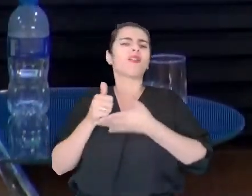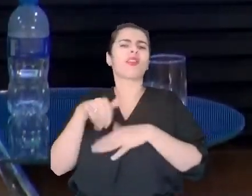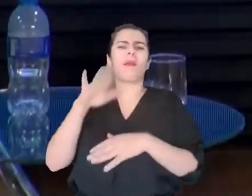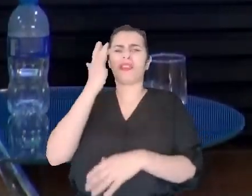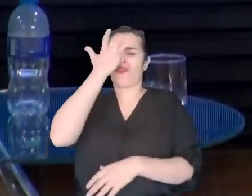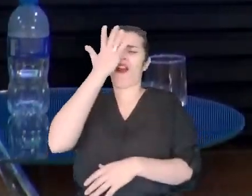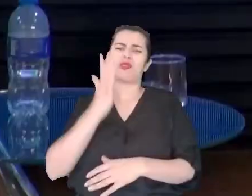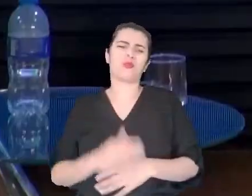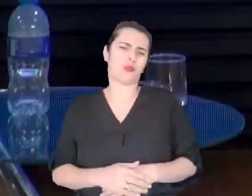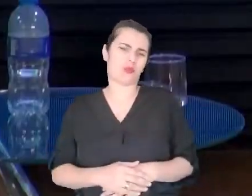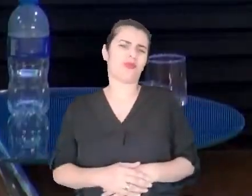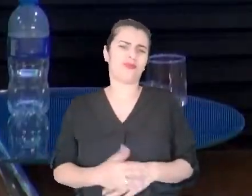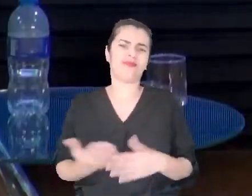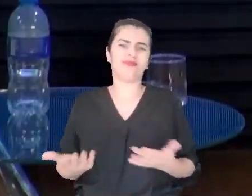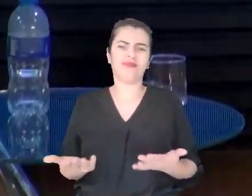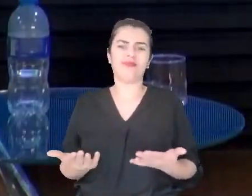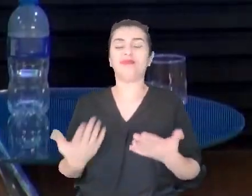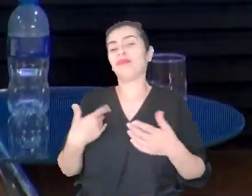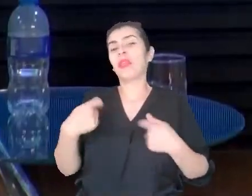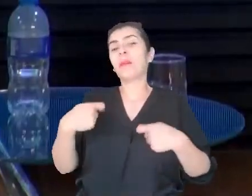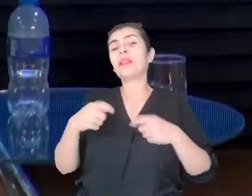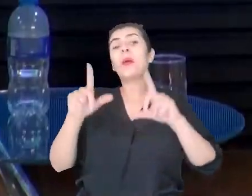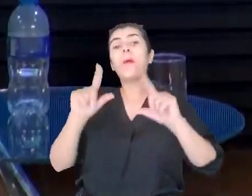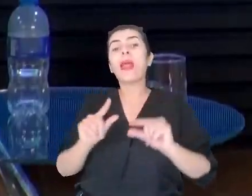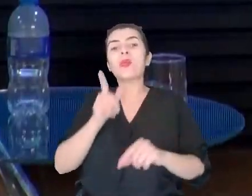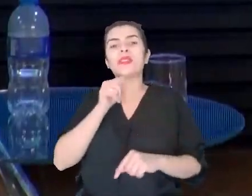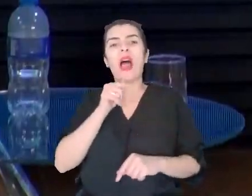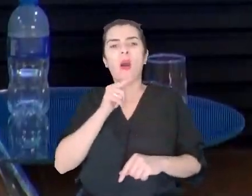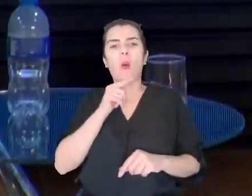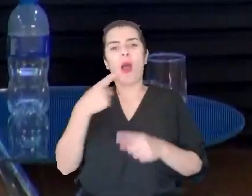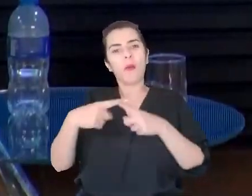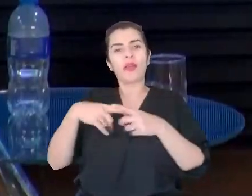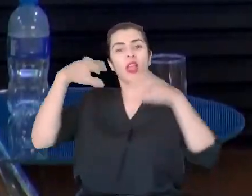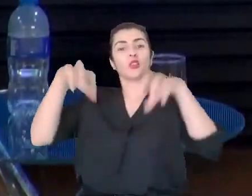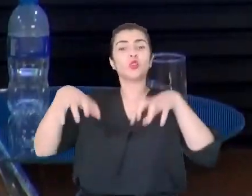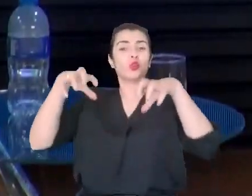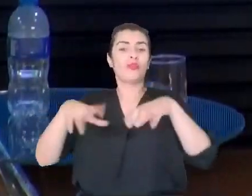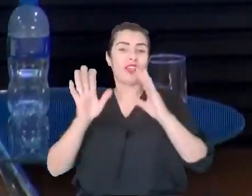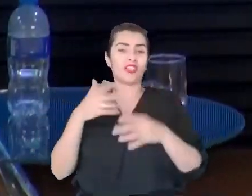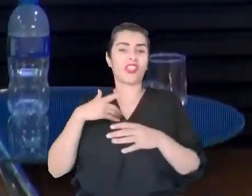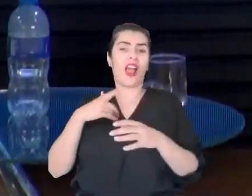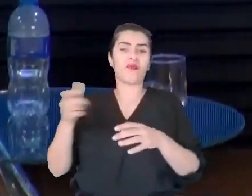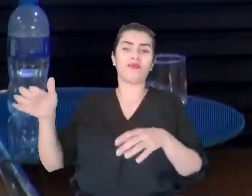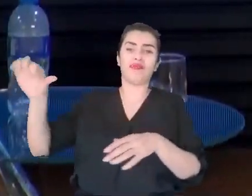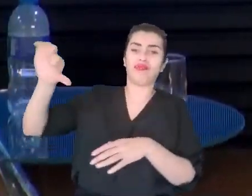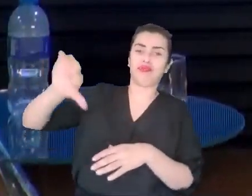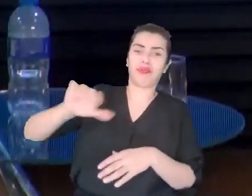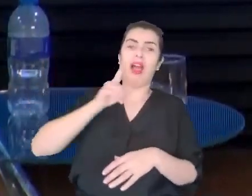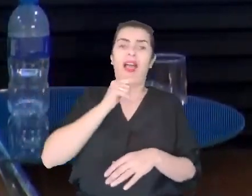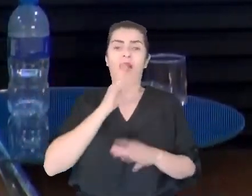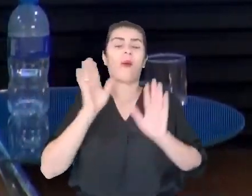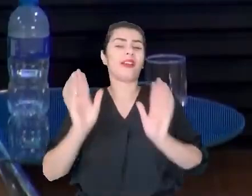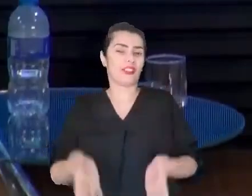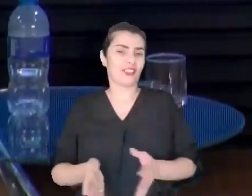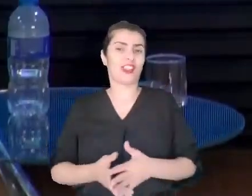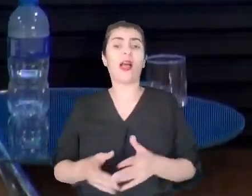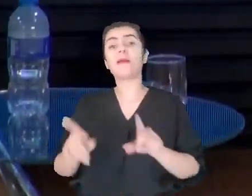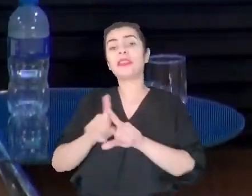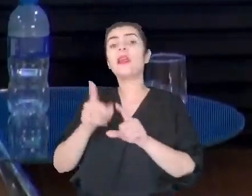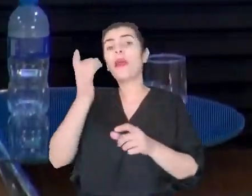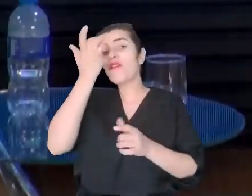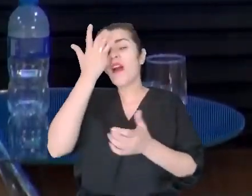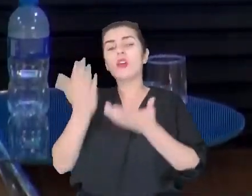né? Você precisa de menos água para poder fazer correção, né? E a trabalhabilidade também muito melhor, né?